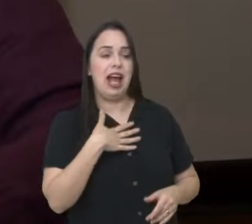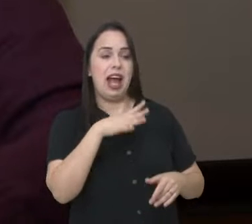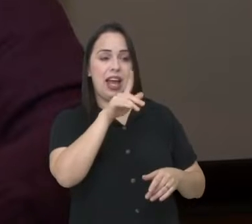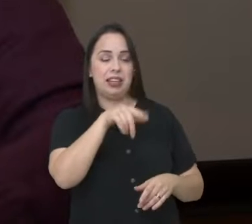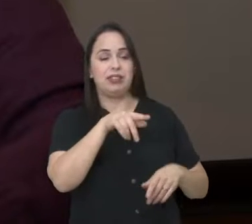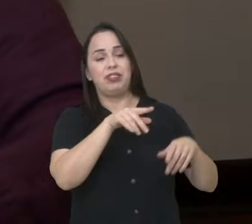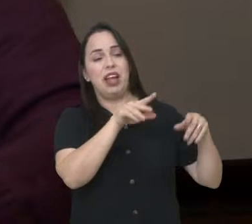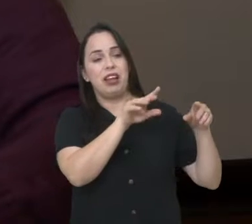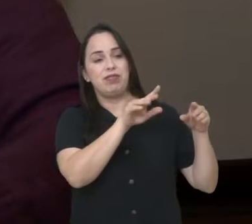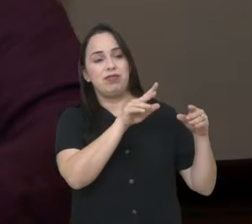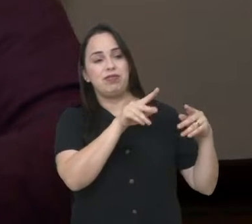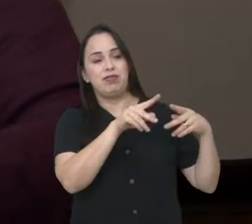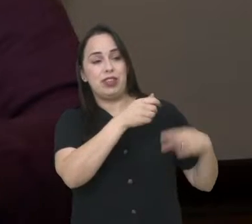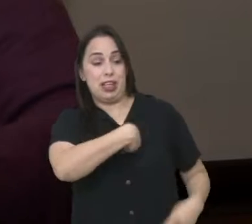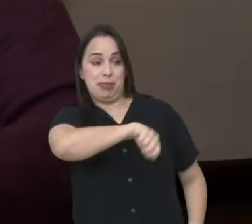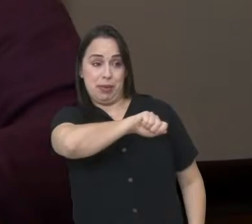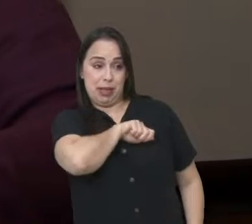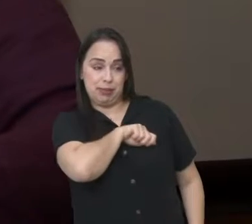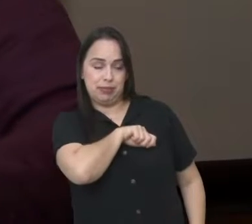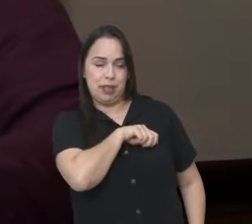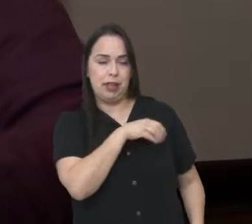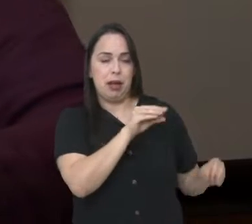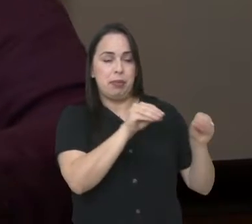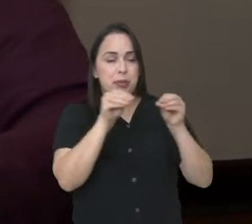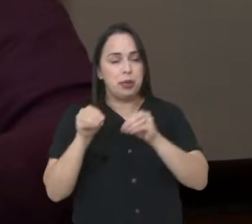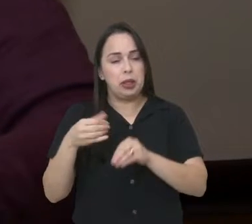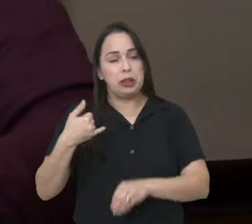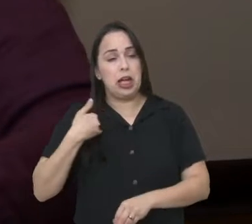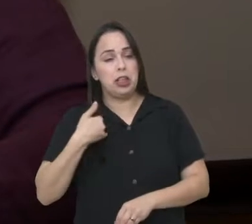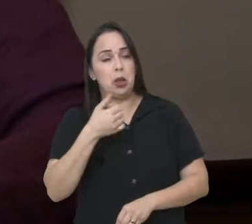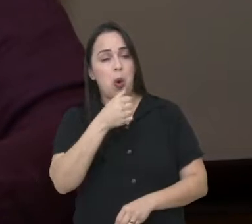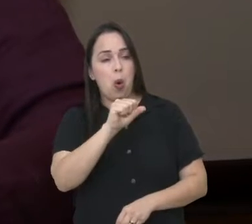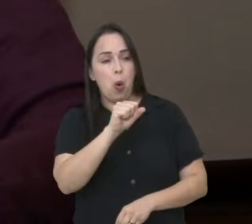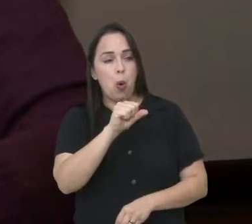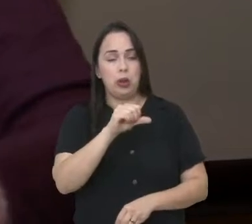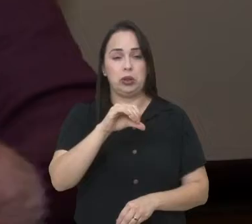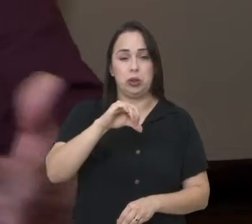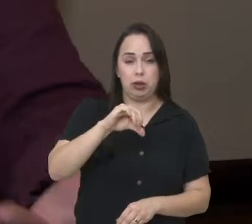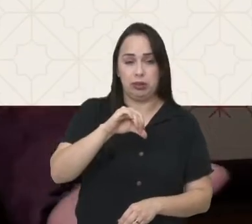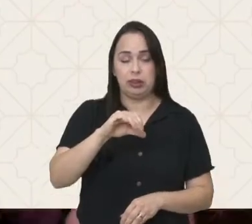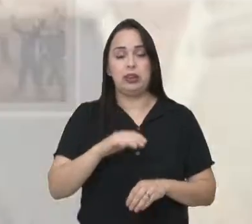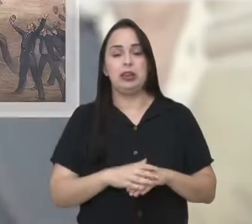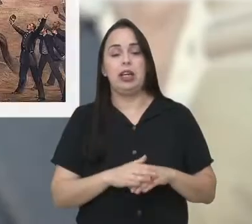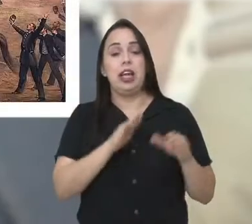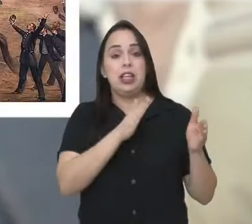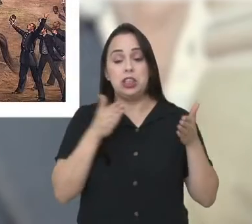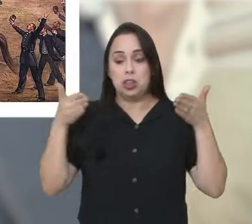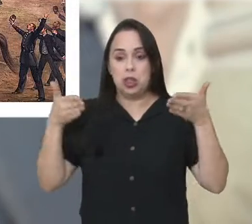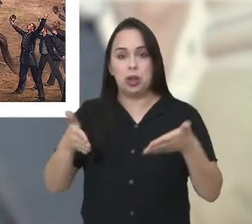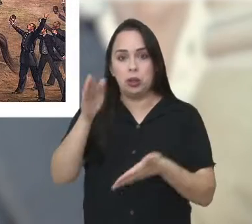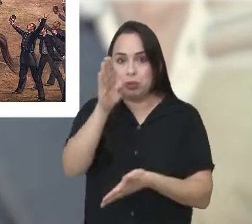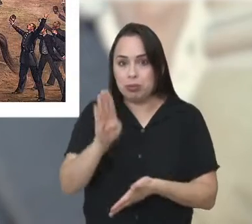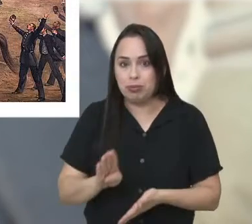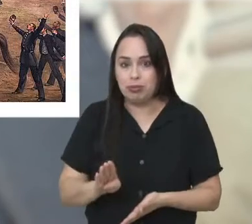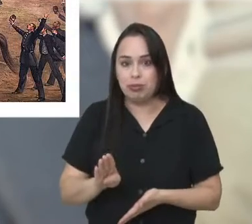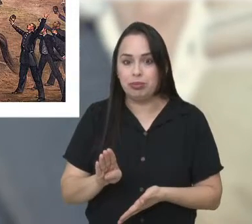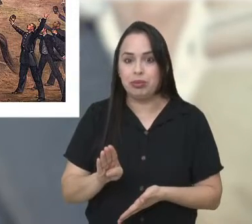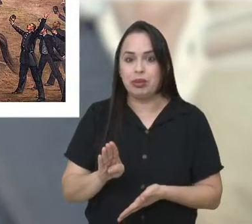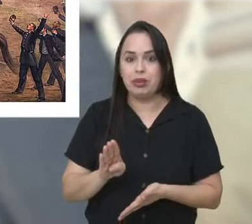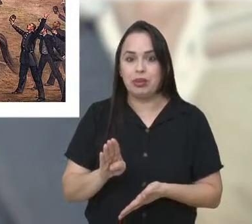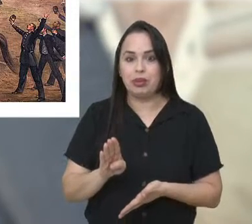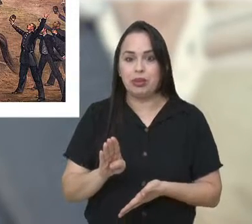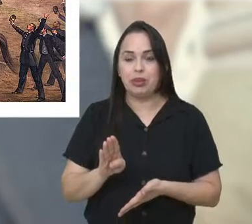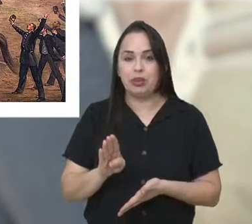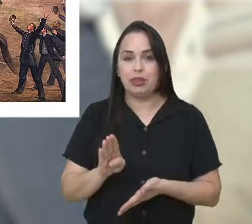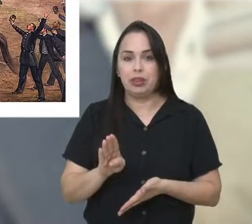anos, mais ou menos. É engraçado que quando ele chegou no Brasil, era a proclamação